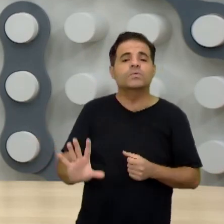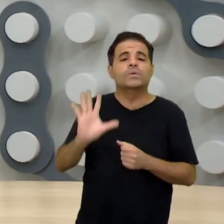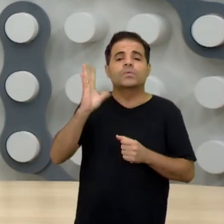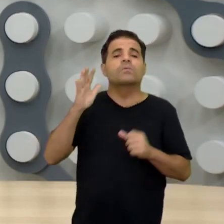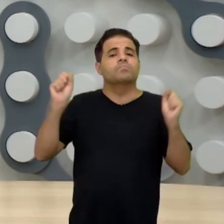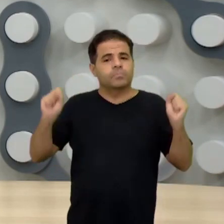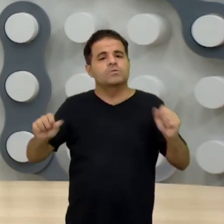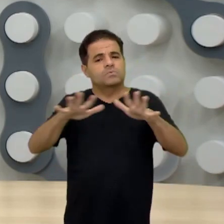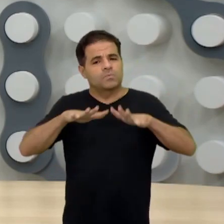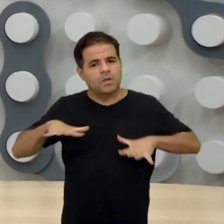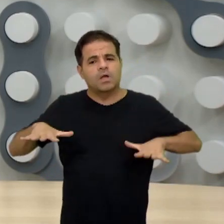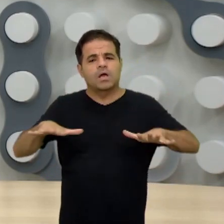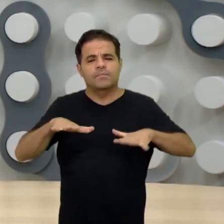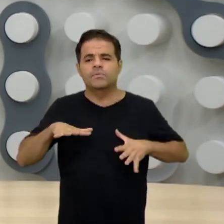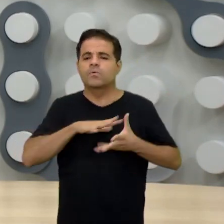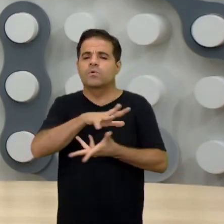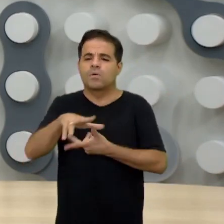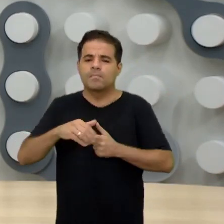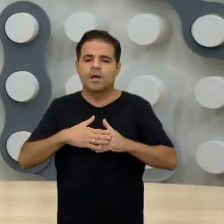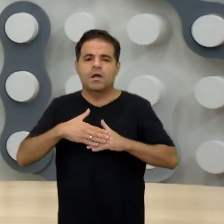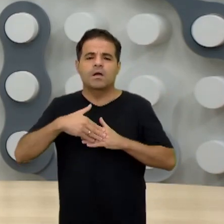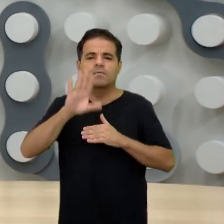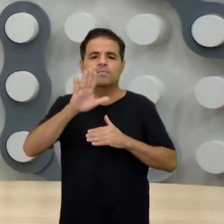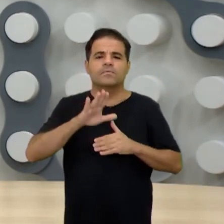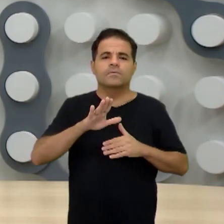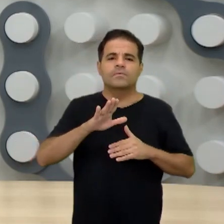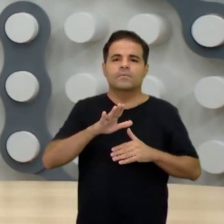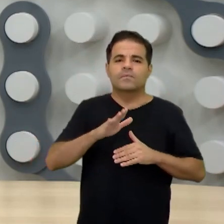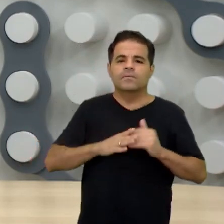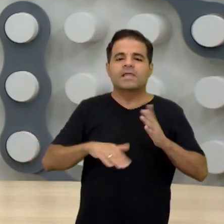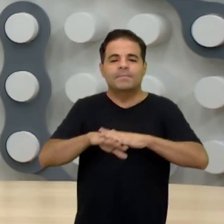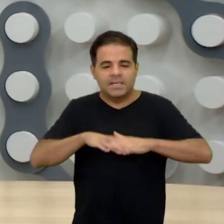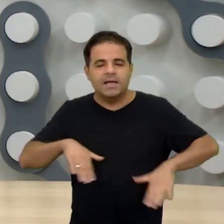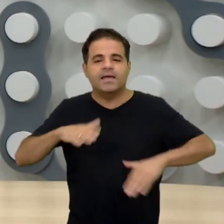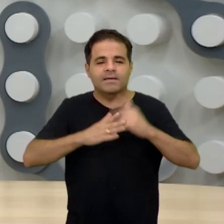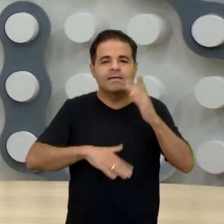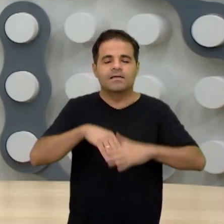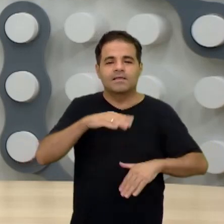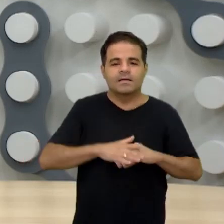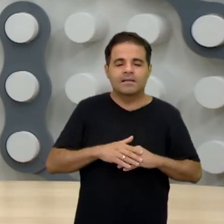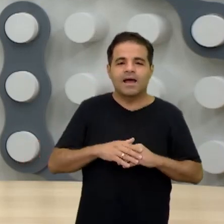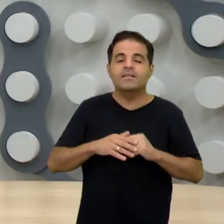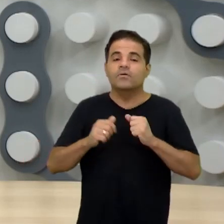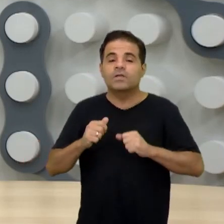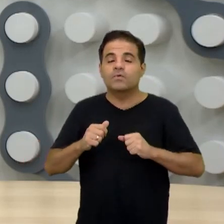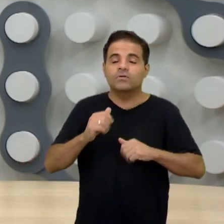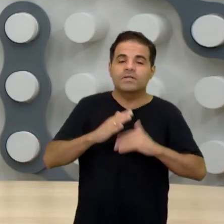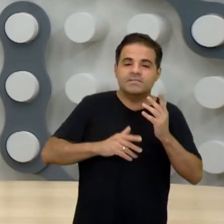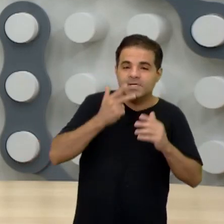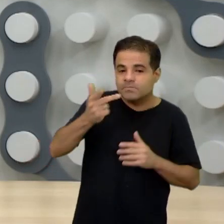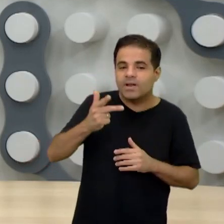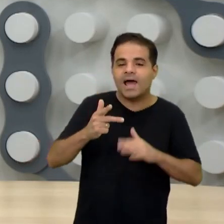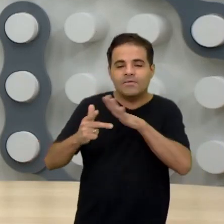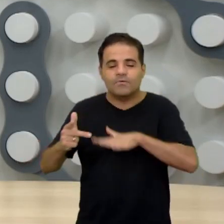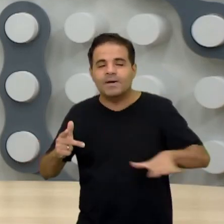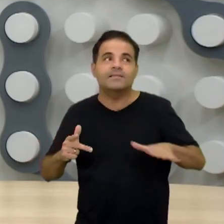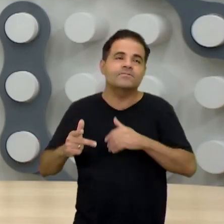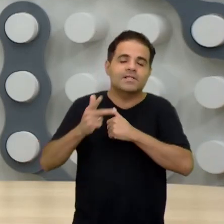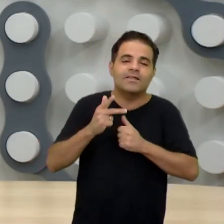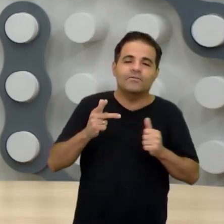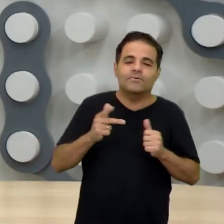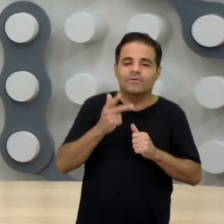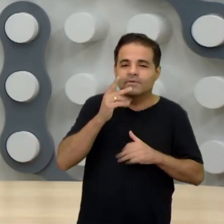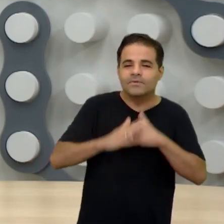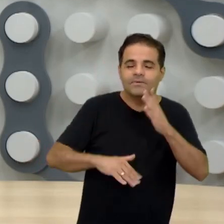no âmbito global, pode ser no âmbito mais nacional, regional, comunitário. Não importa, a gente sempre procura